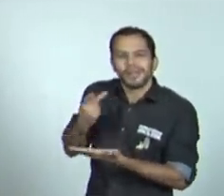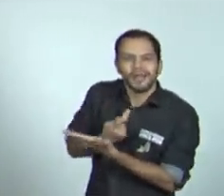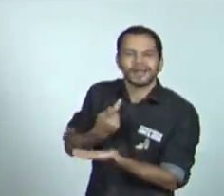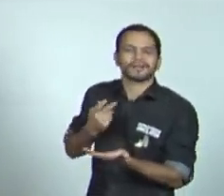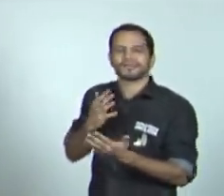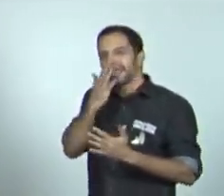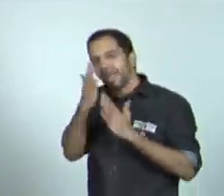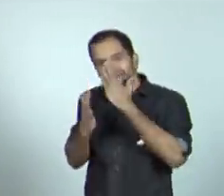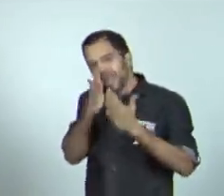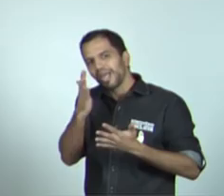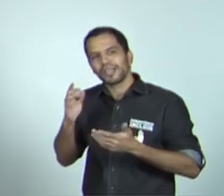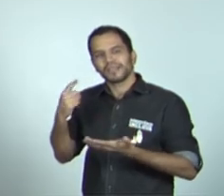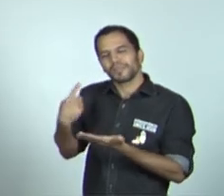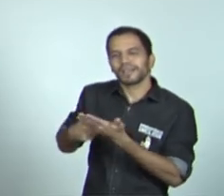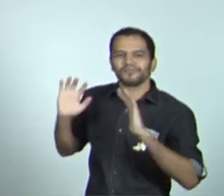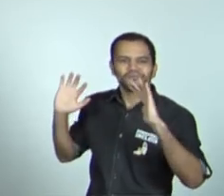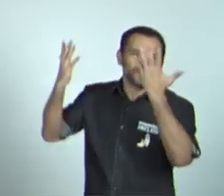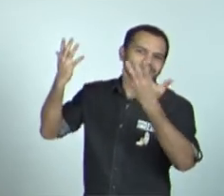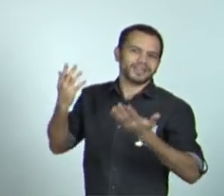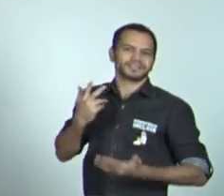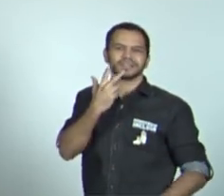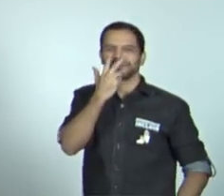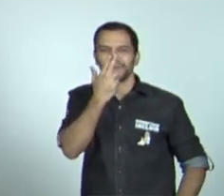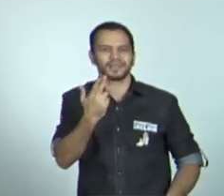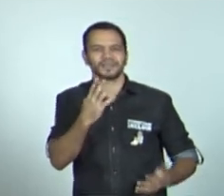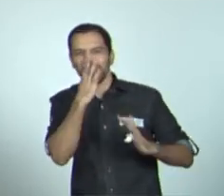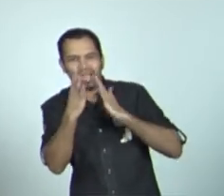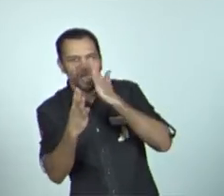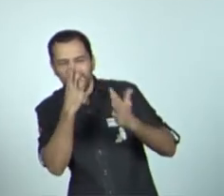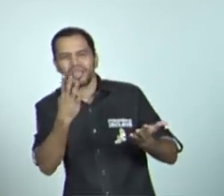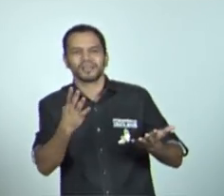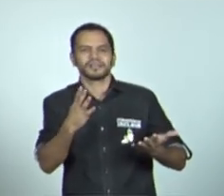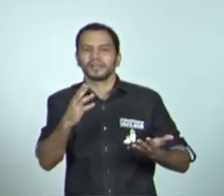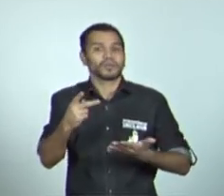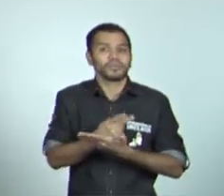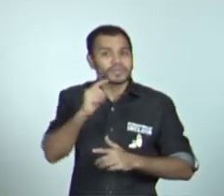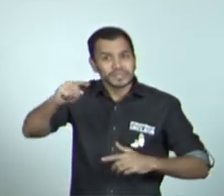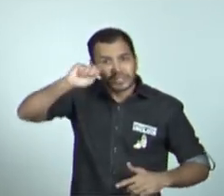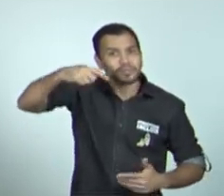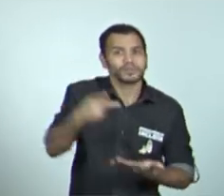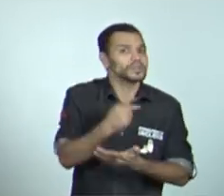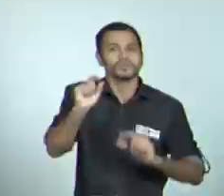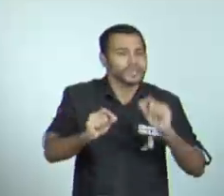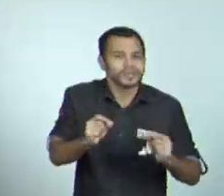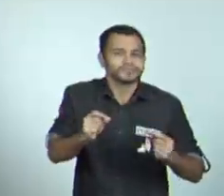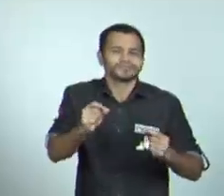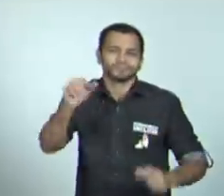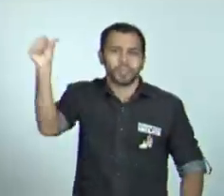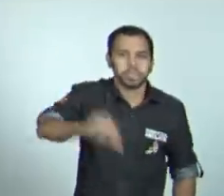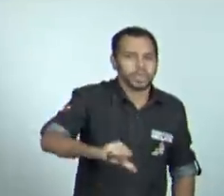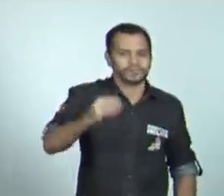tem festas que são feitas de maneira desordenada que as consequências se perpetua